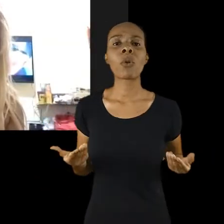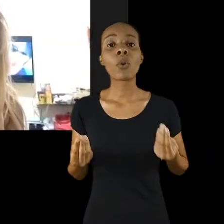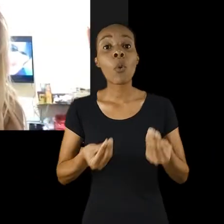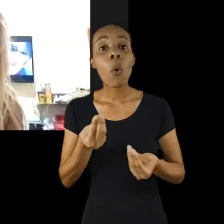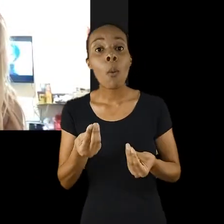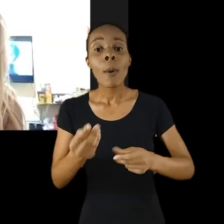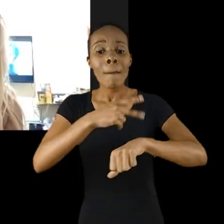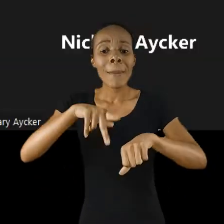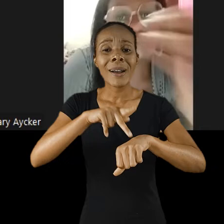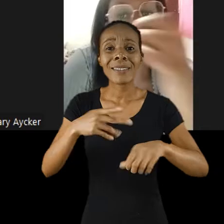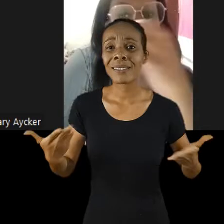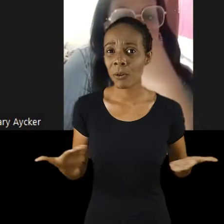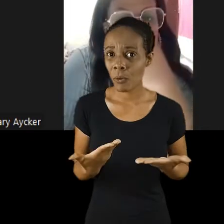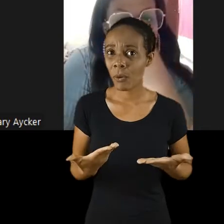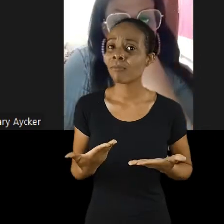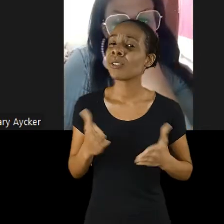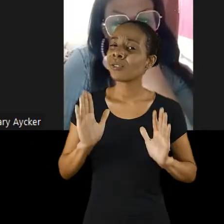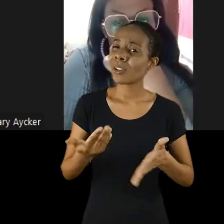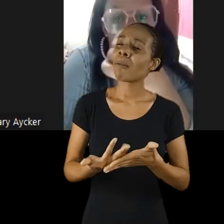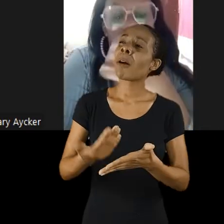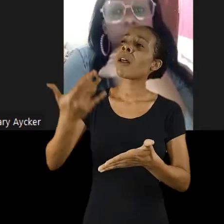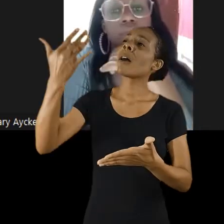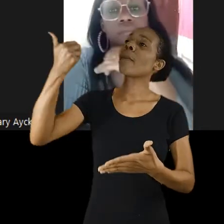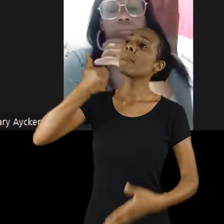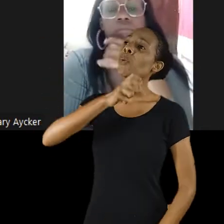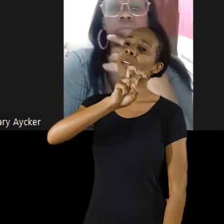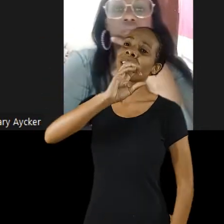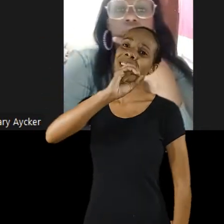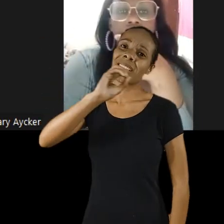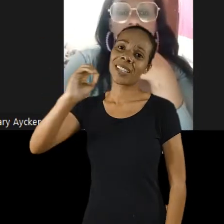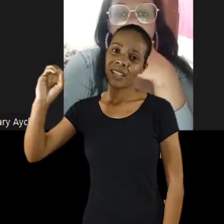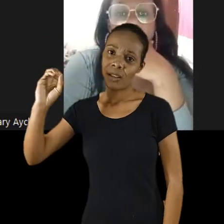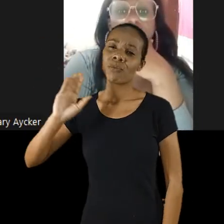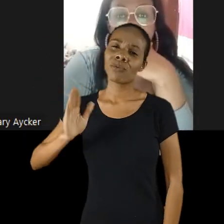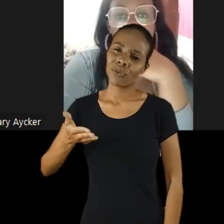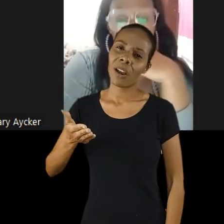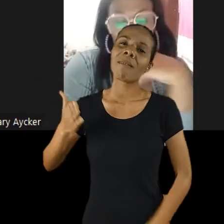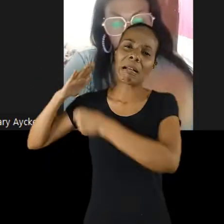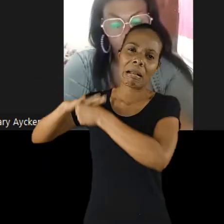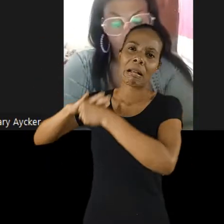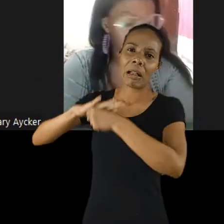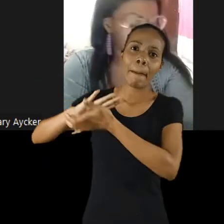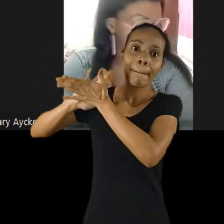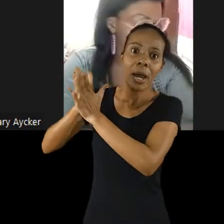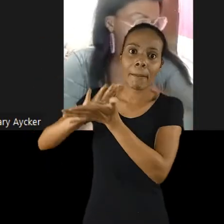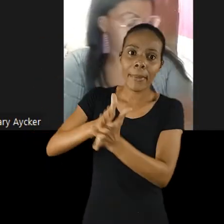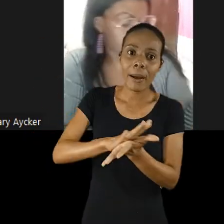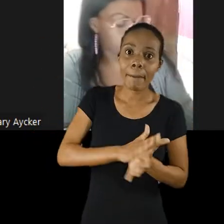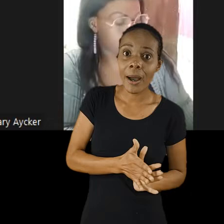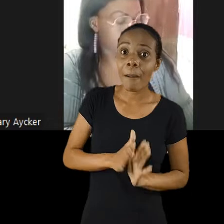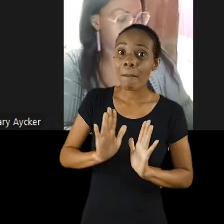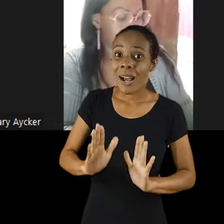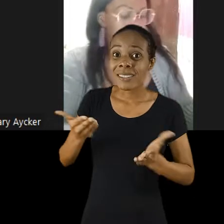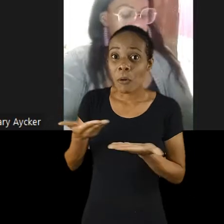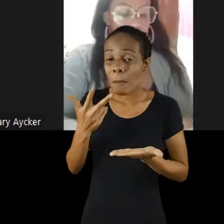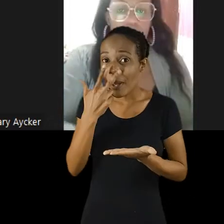meio, assim, genocida já éramos desde 1500, mas nesse momento de uma extrema-direita em ascensão e cada vez mais